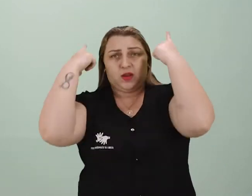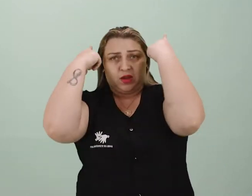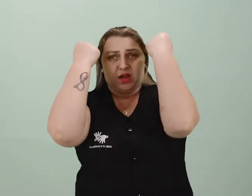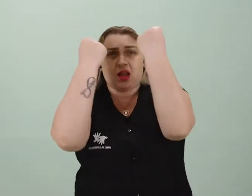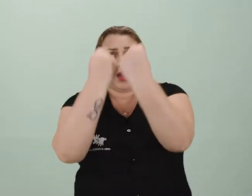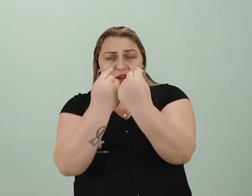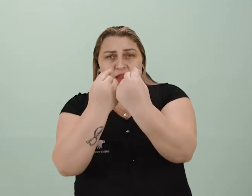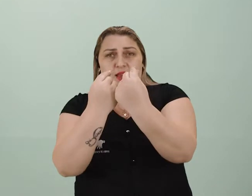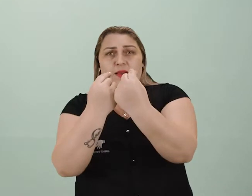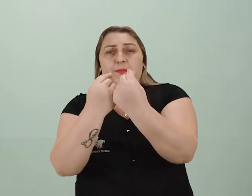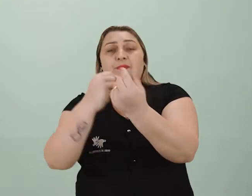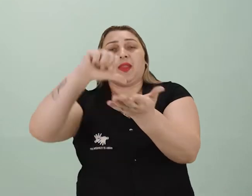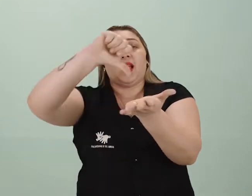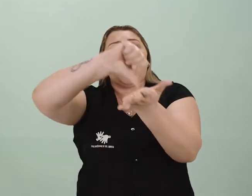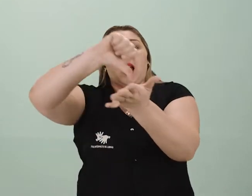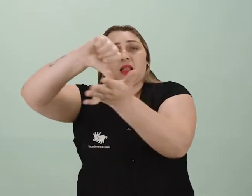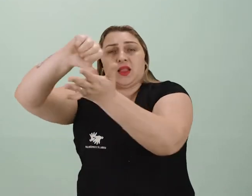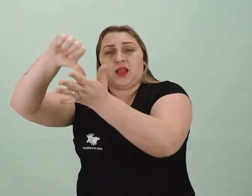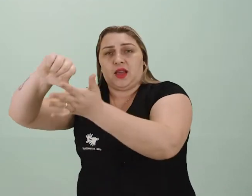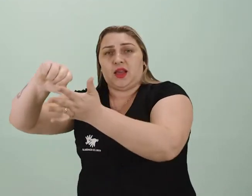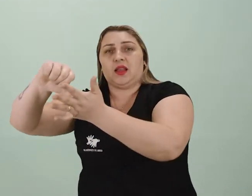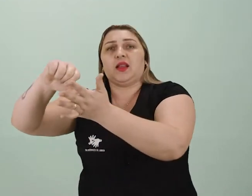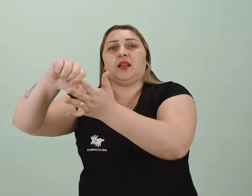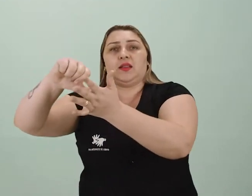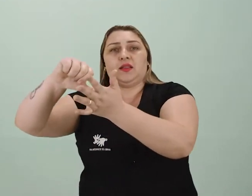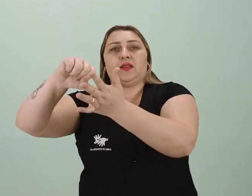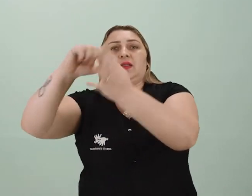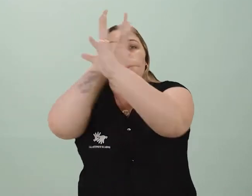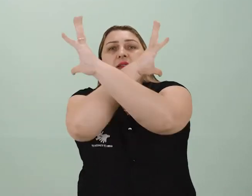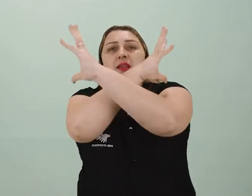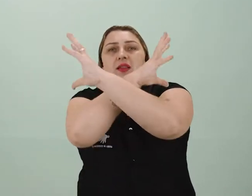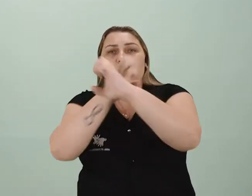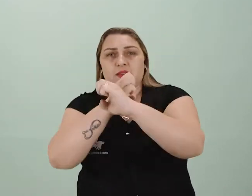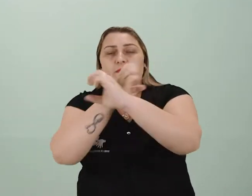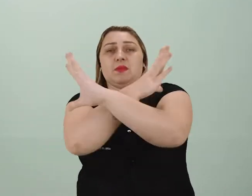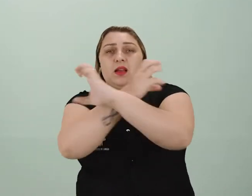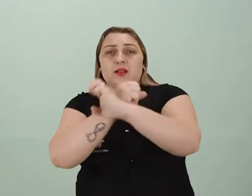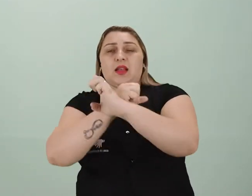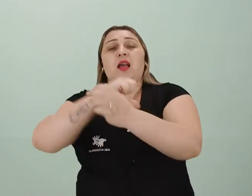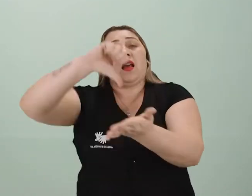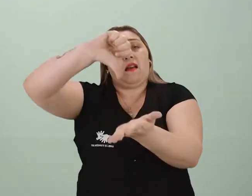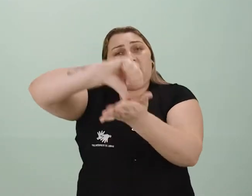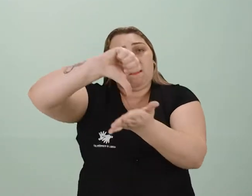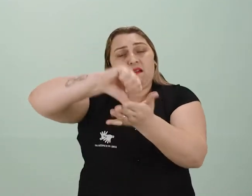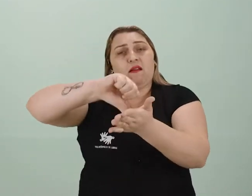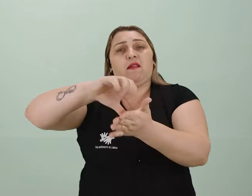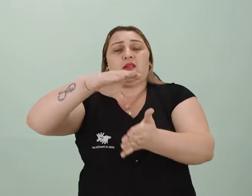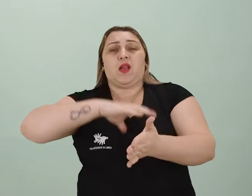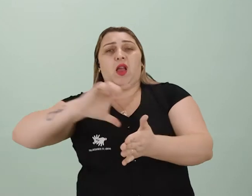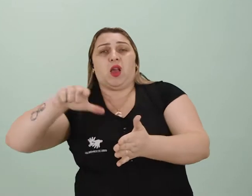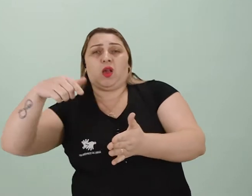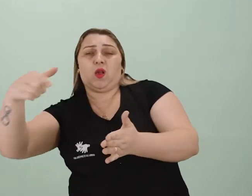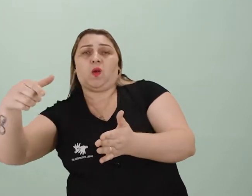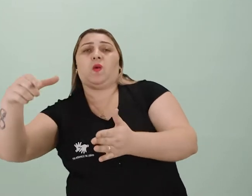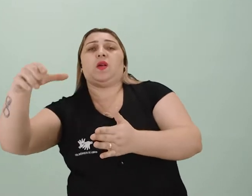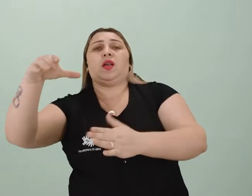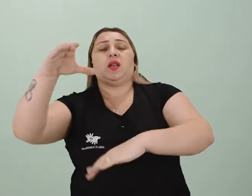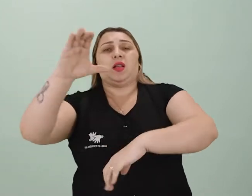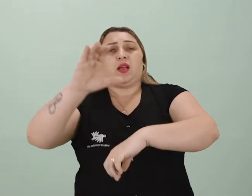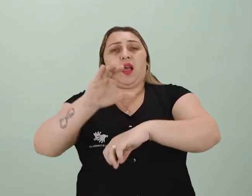caso, Atenas e Esparta. Um grupo de cidades-estados apoiaram a cidade de Atenas e outras